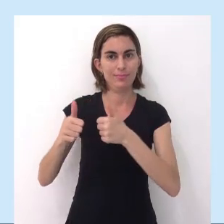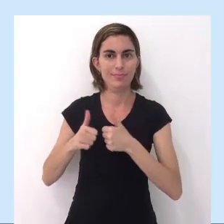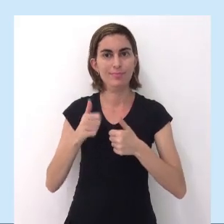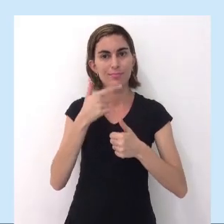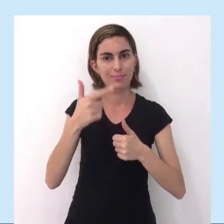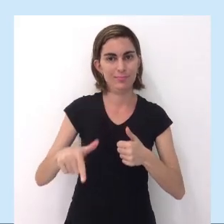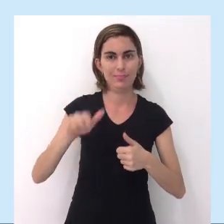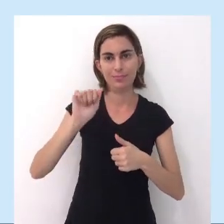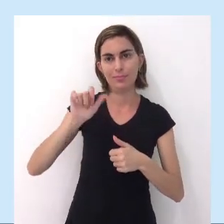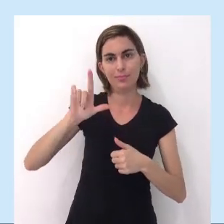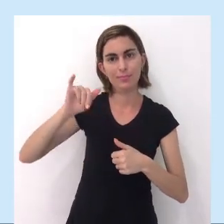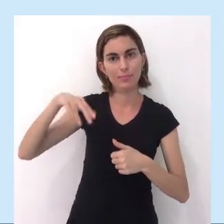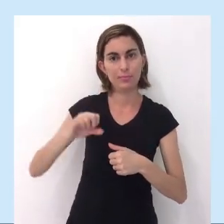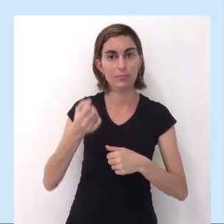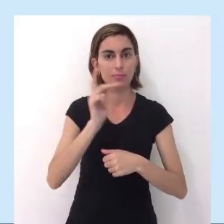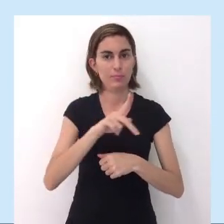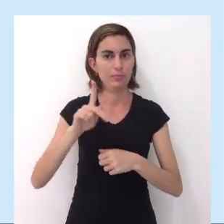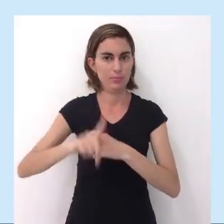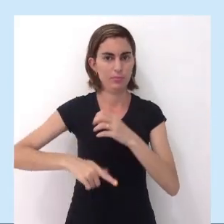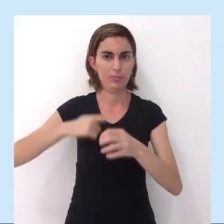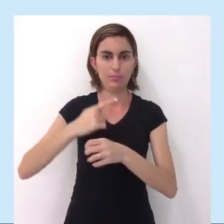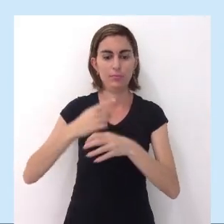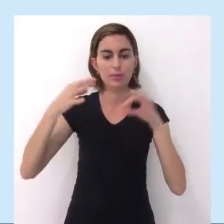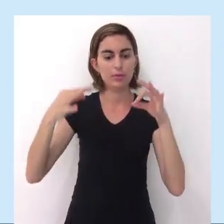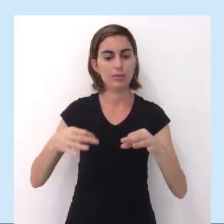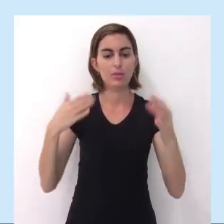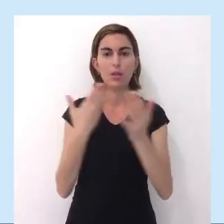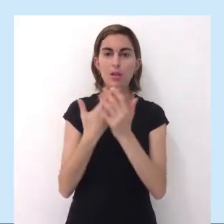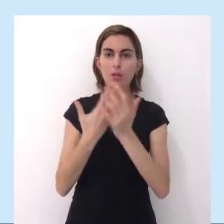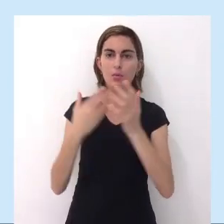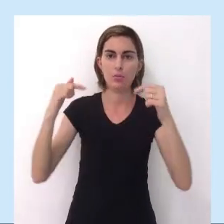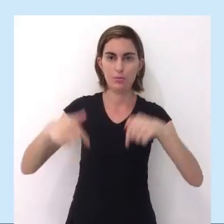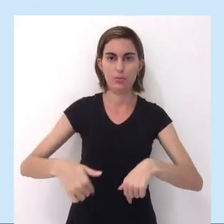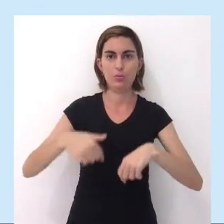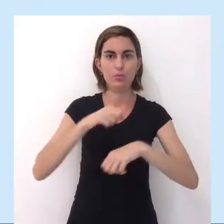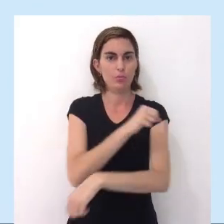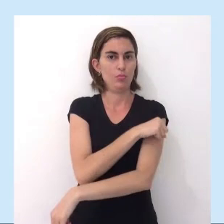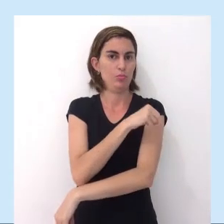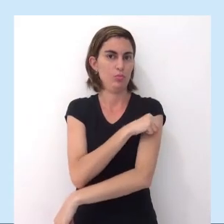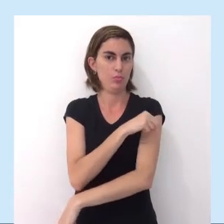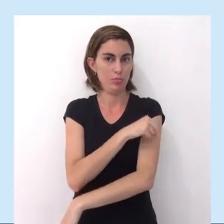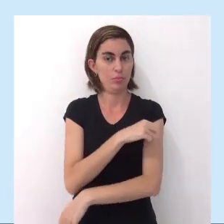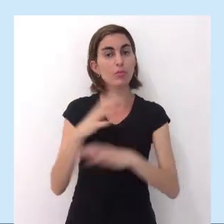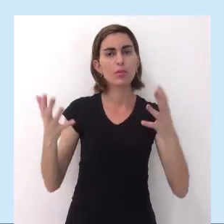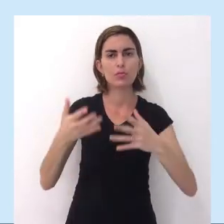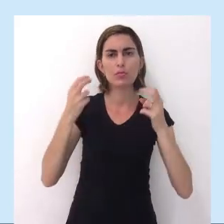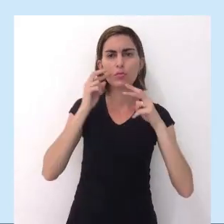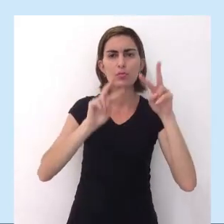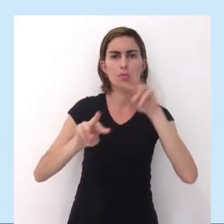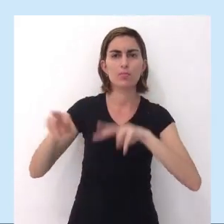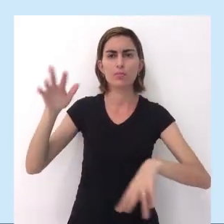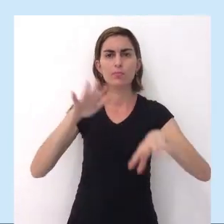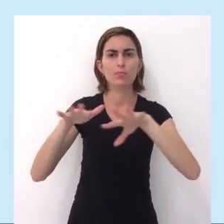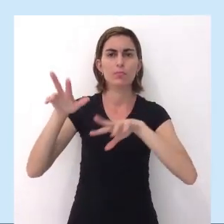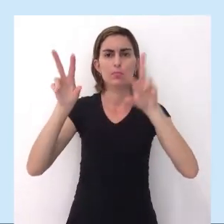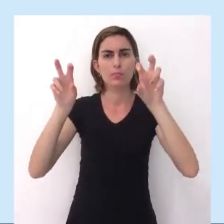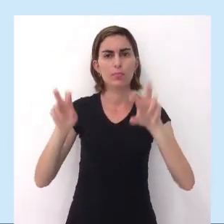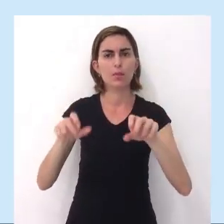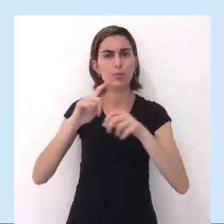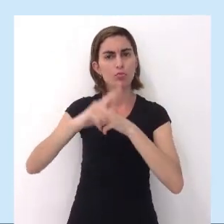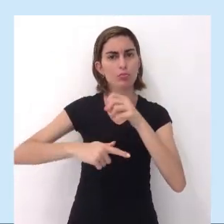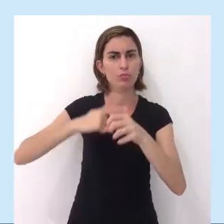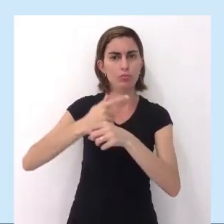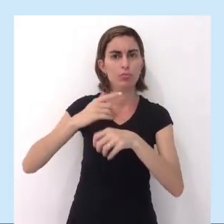Olá, gente, mais uma vez. Meu nome é Alisson, professor de Geografia, certo? A aula de hoje vai para o 8º ano. A gente já vem conversando alguns temas